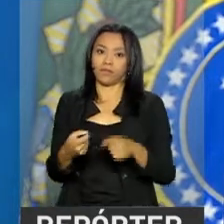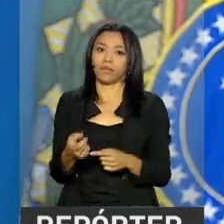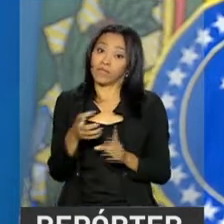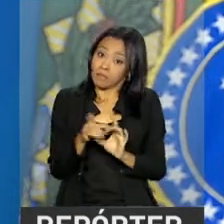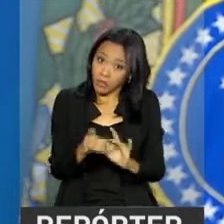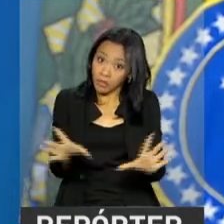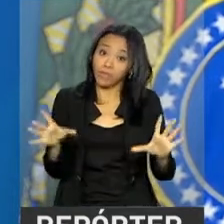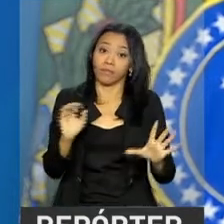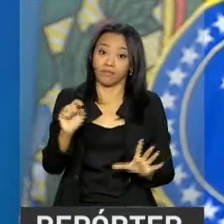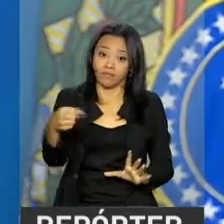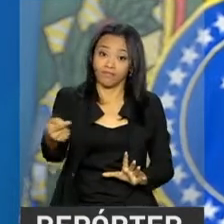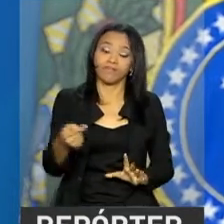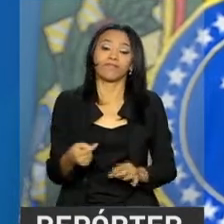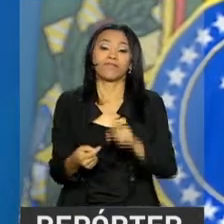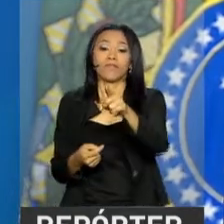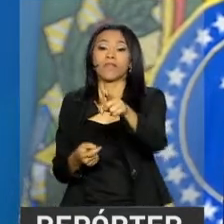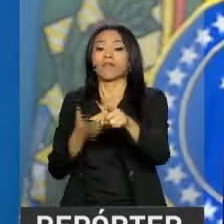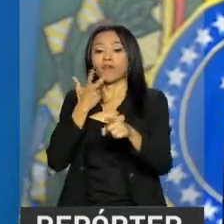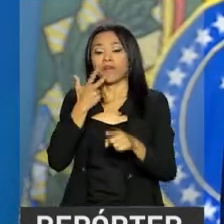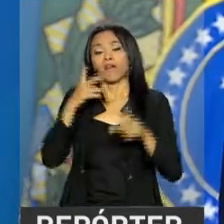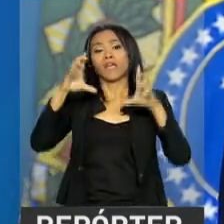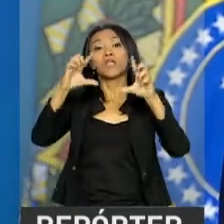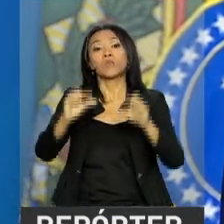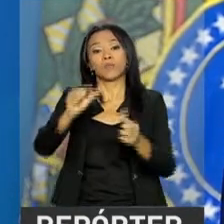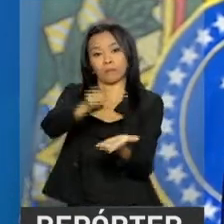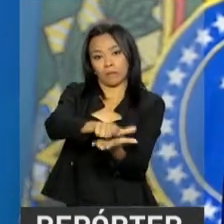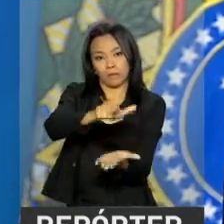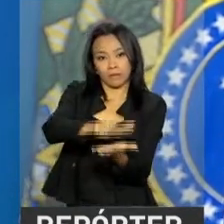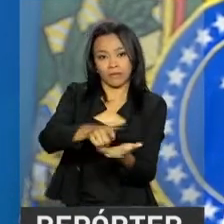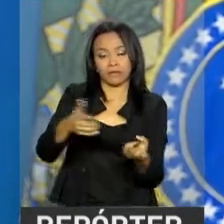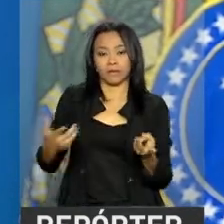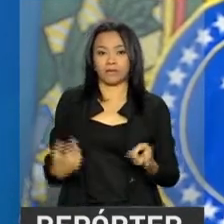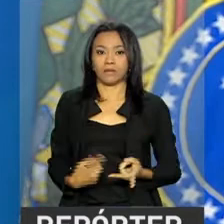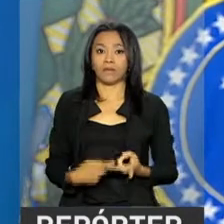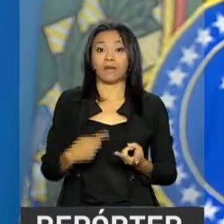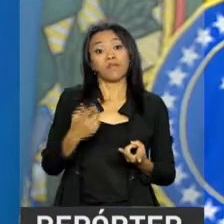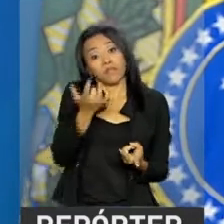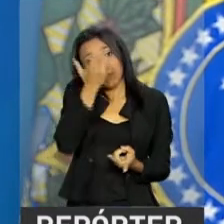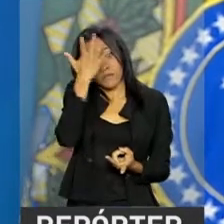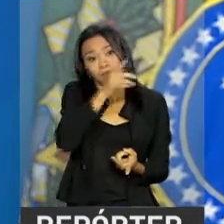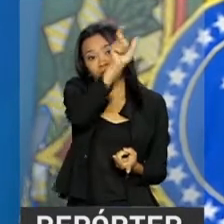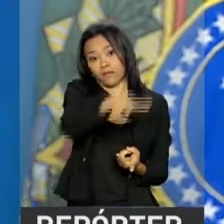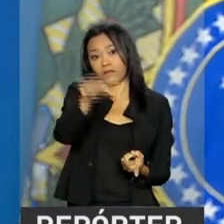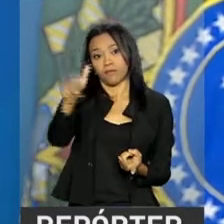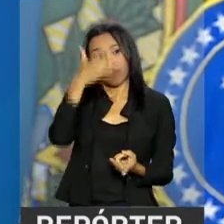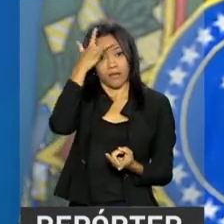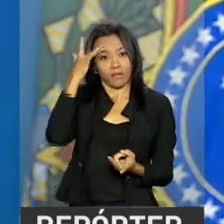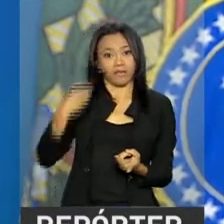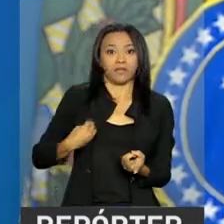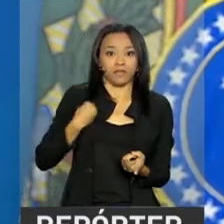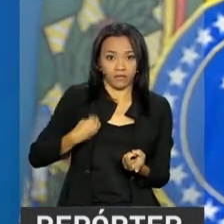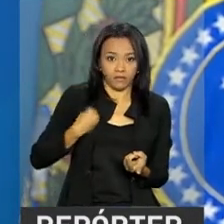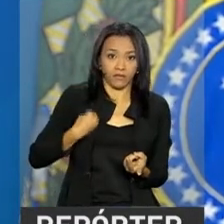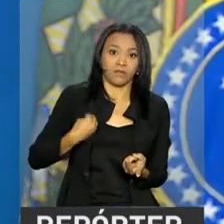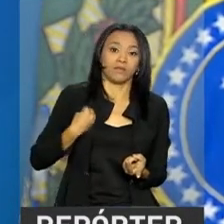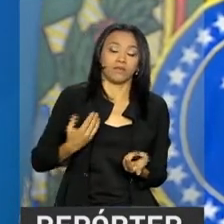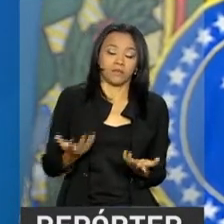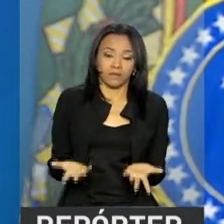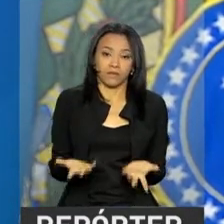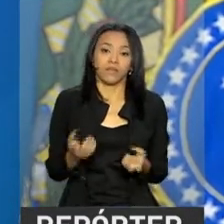- papel a vida de todo mundo de alguma maneira ficará mais fácil a idéia